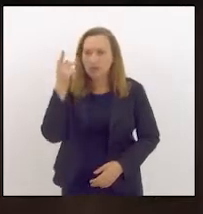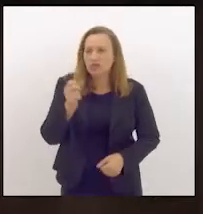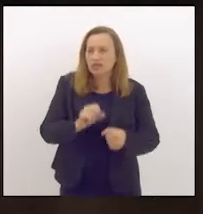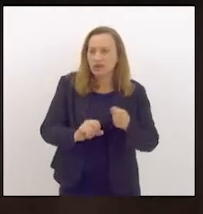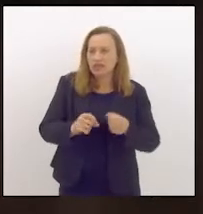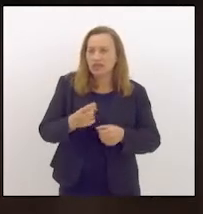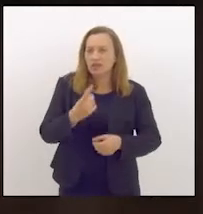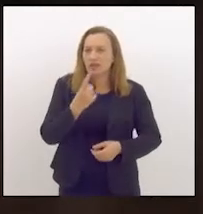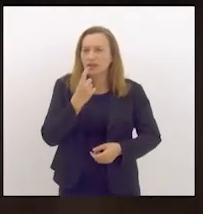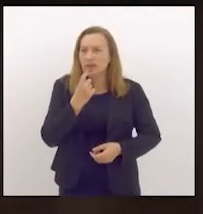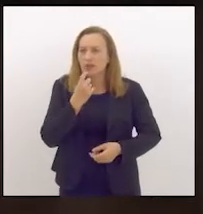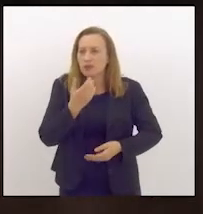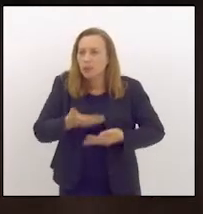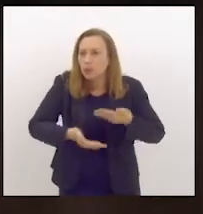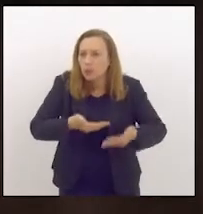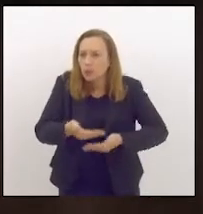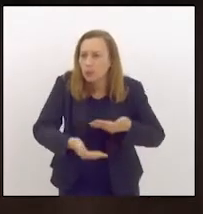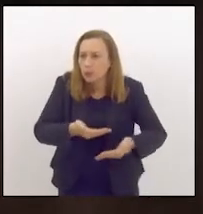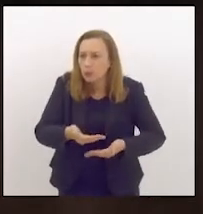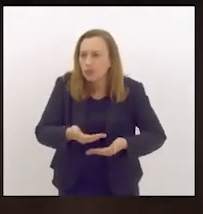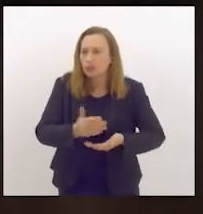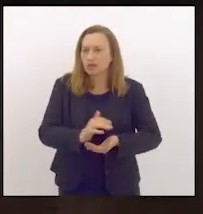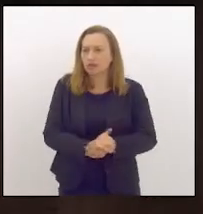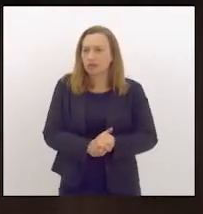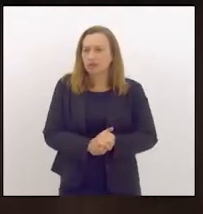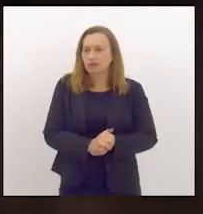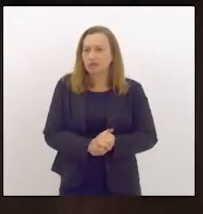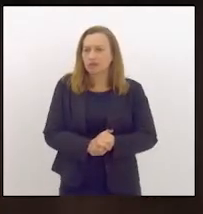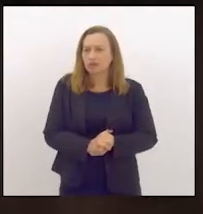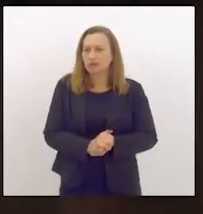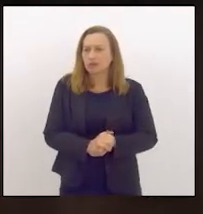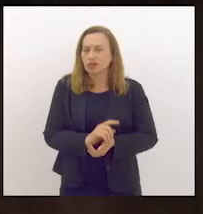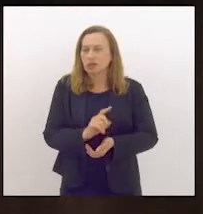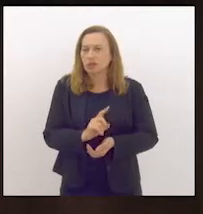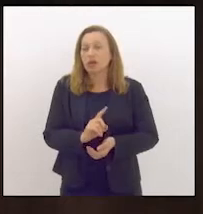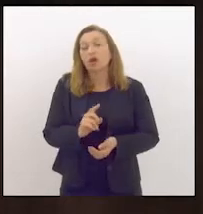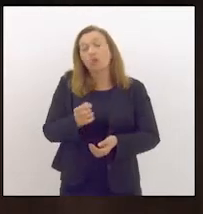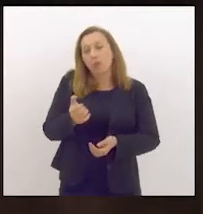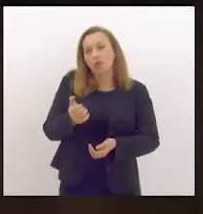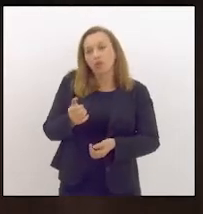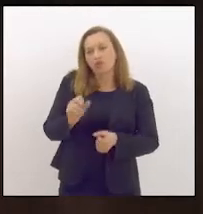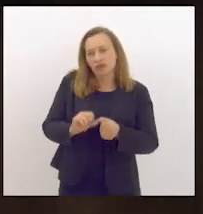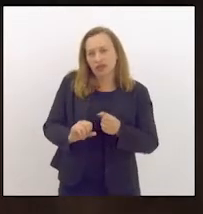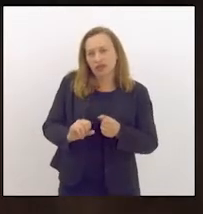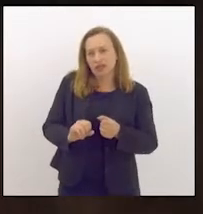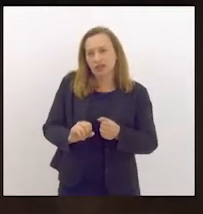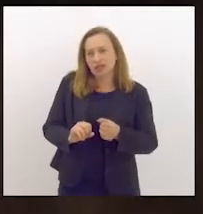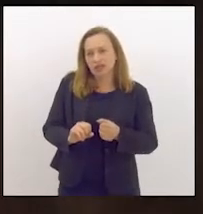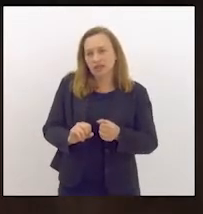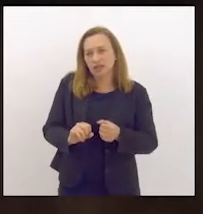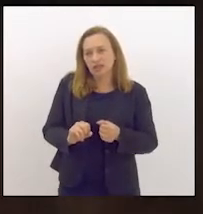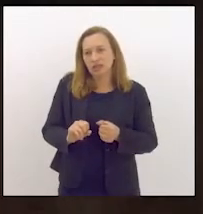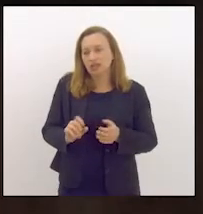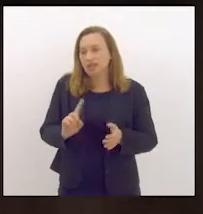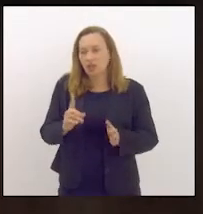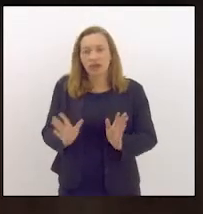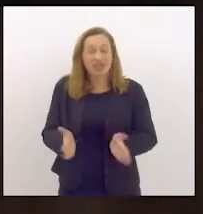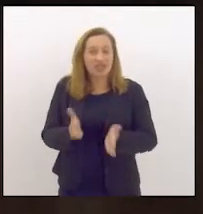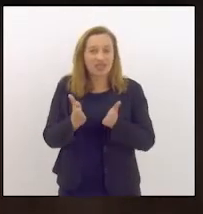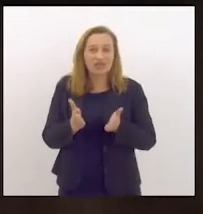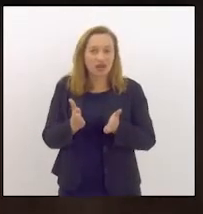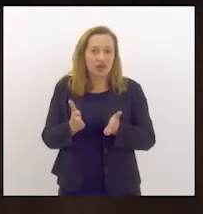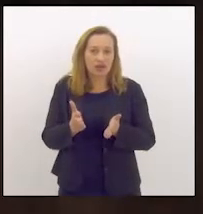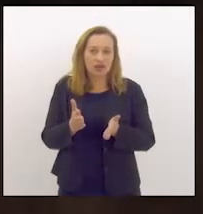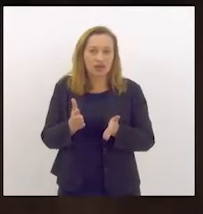peritoneal E por quê Porque não é incentivado por que a diálise peritonial